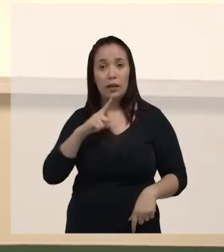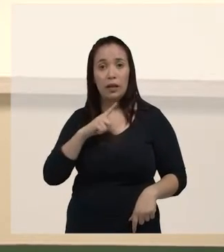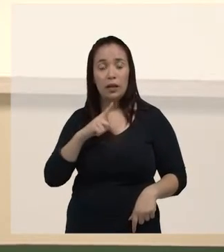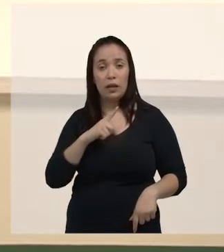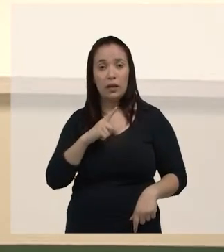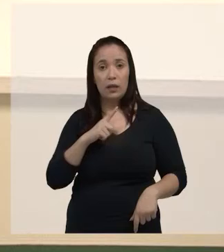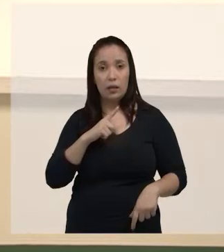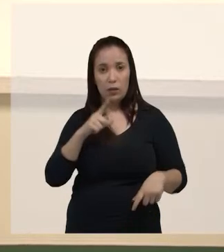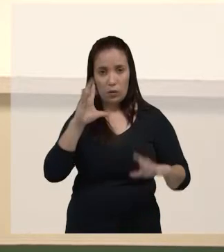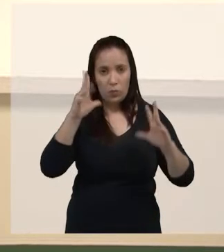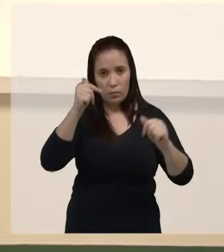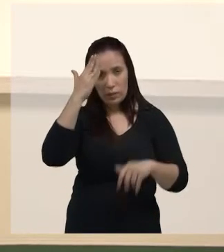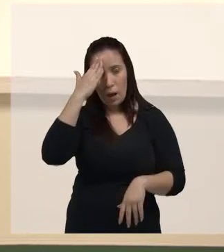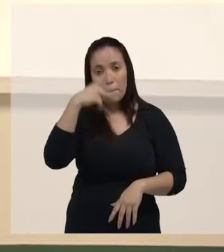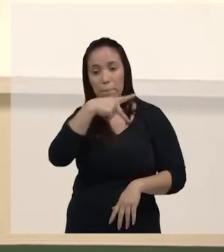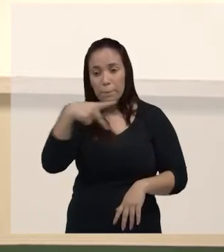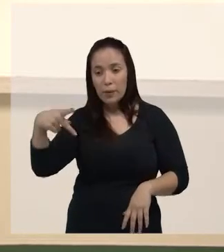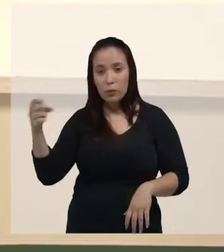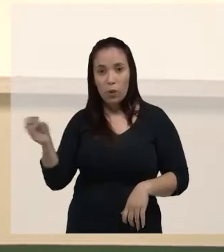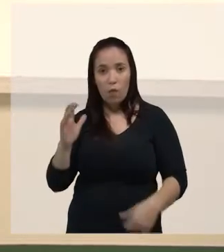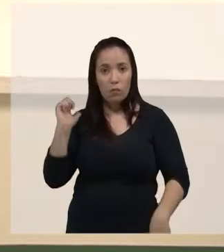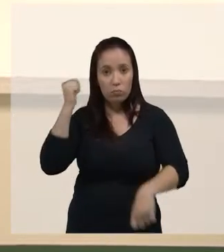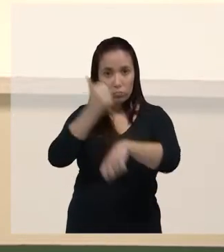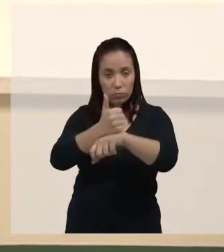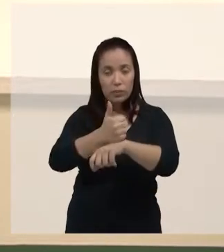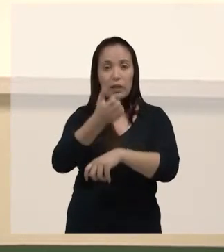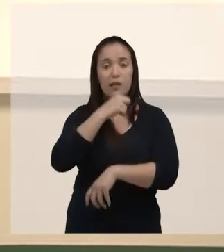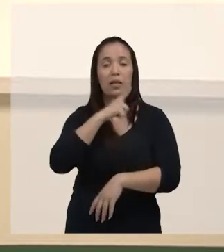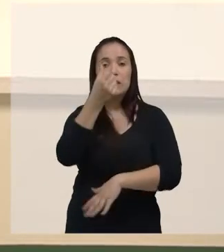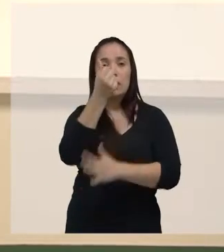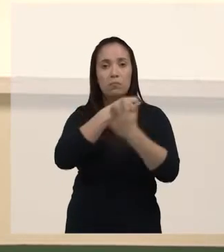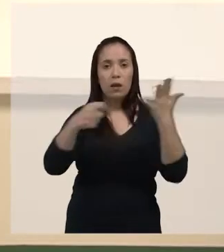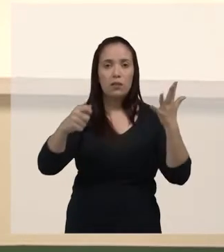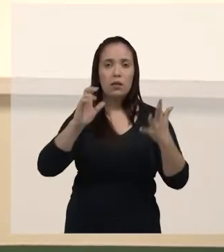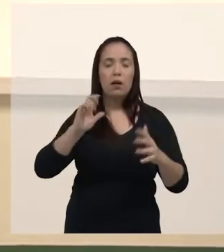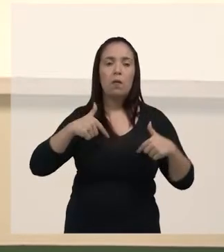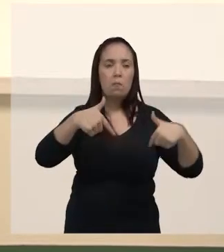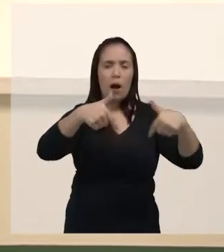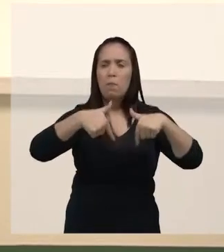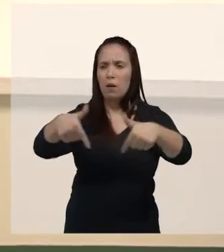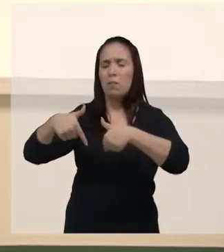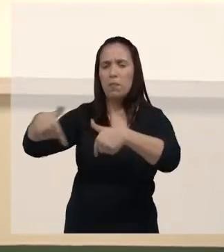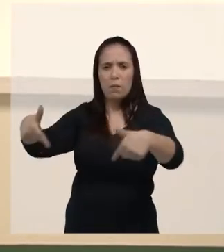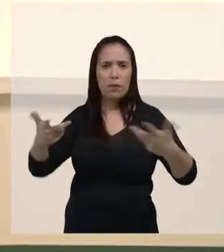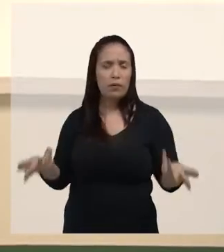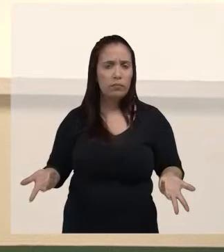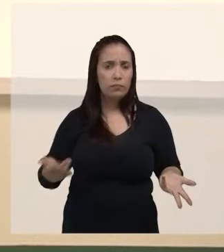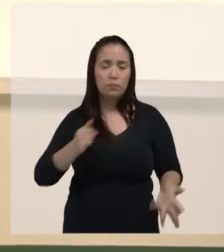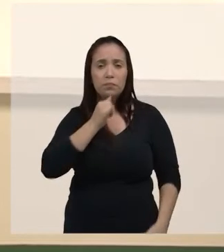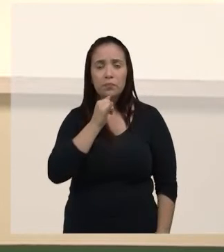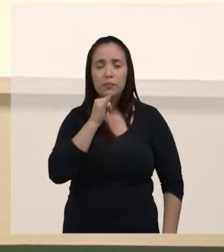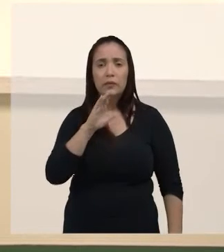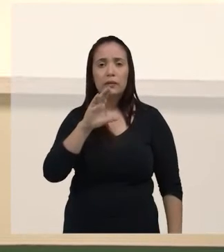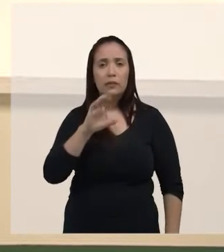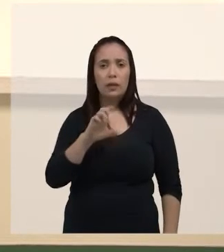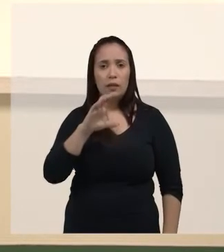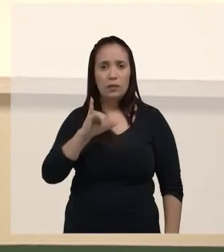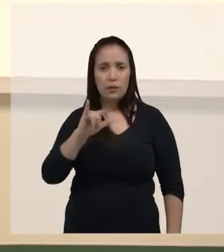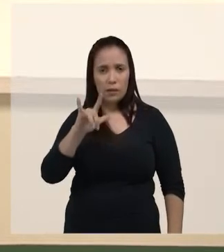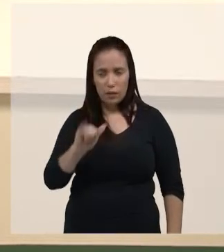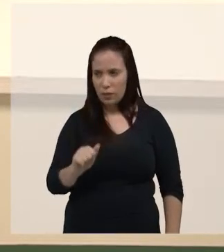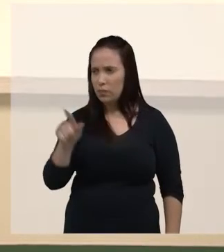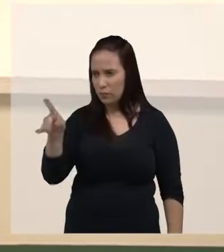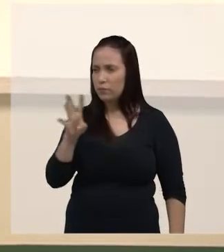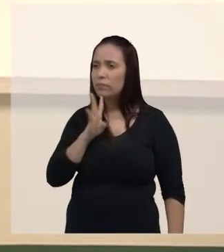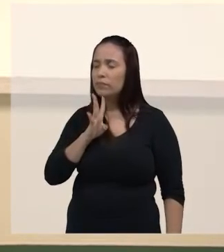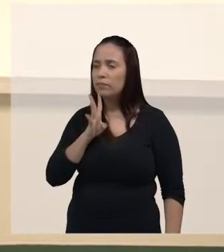para tudo nesse país, todo mundo sabe que o presidente da República tem, e poderia resolver o problema do país. Quais são as mudanças? Vou dar um exemplo claro. Sicília, e